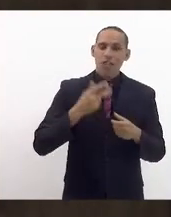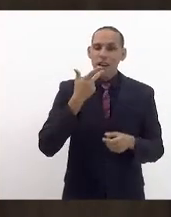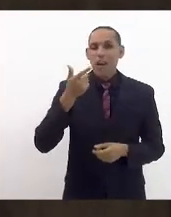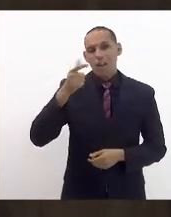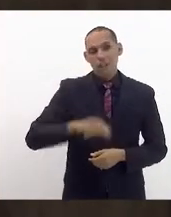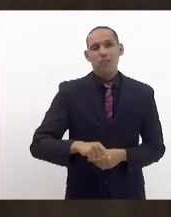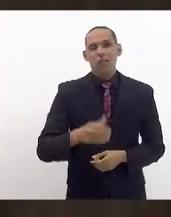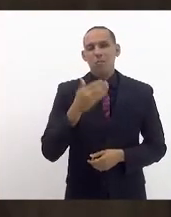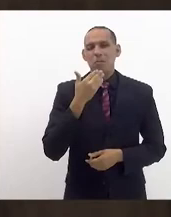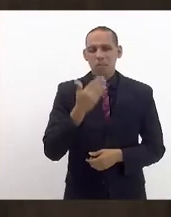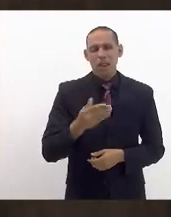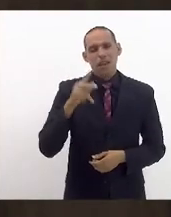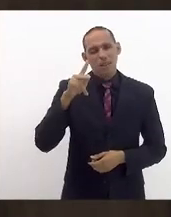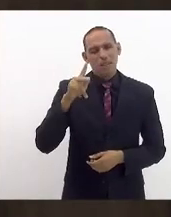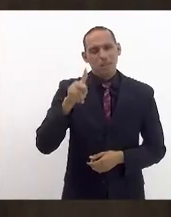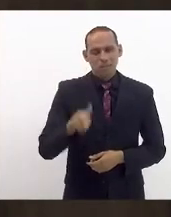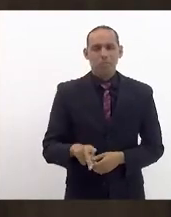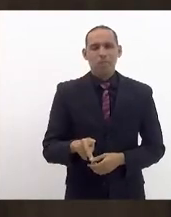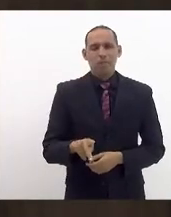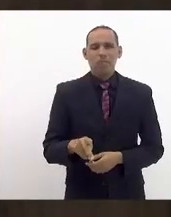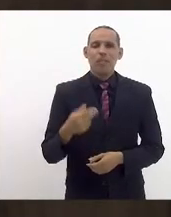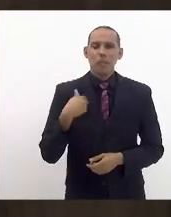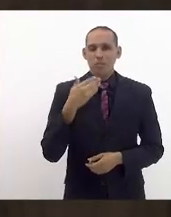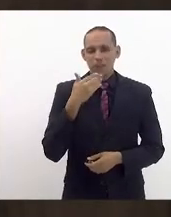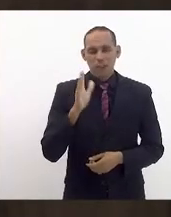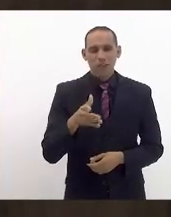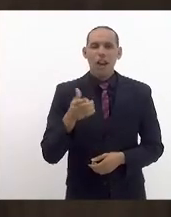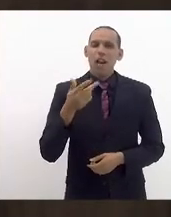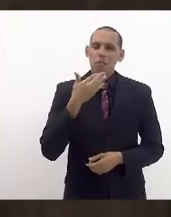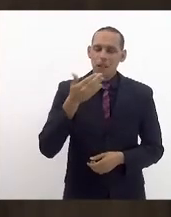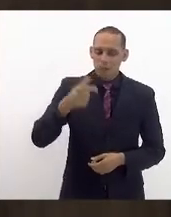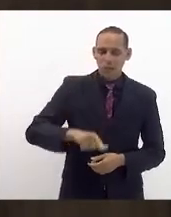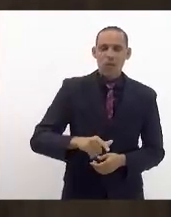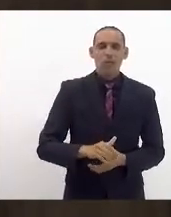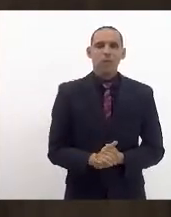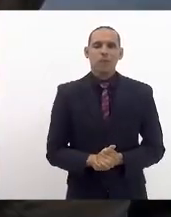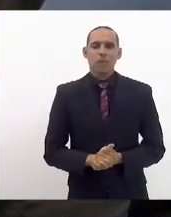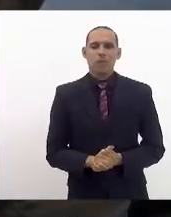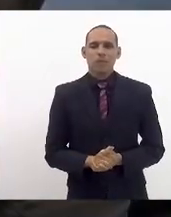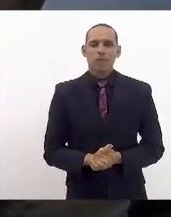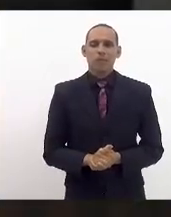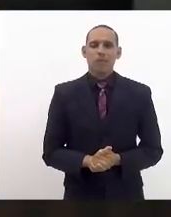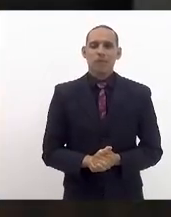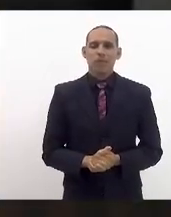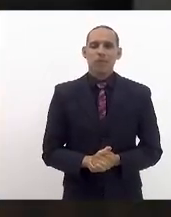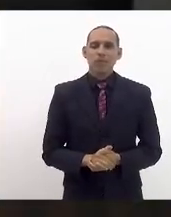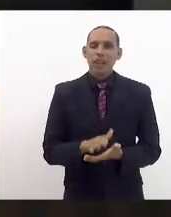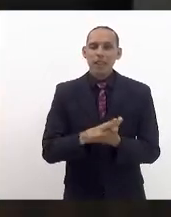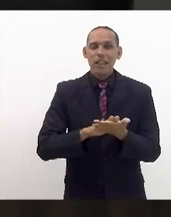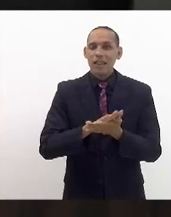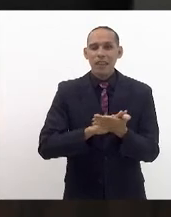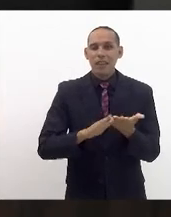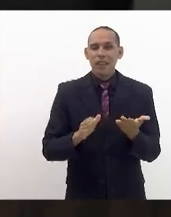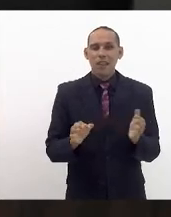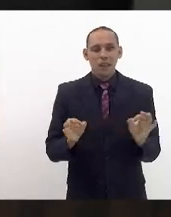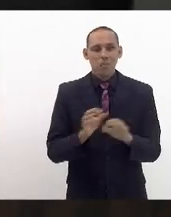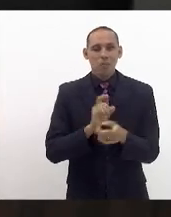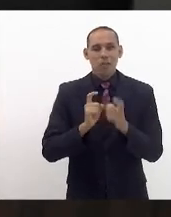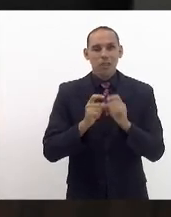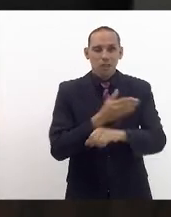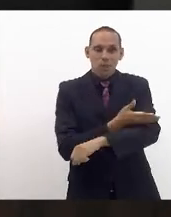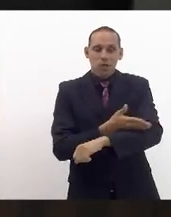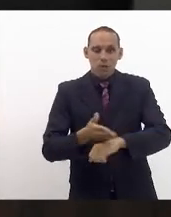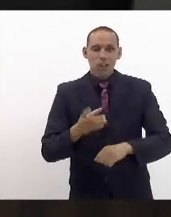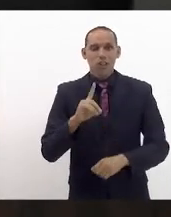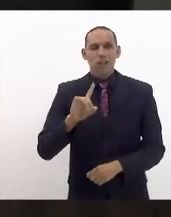a Vossa Excelência, né, o que foi solicitado aqui anteriormente. Nada mais a tratar na sessão ordinária do